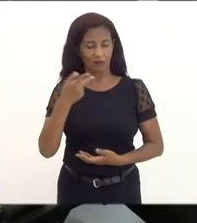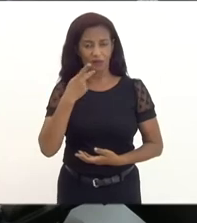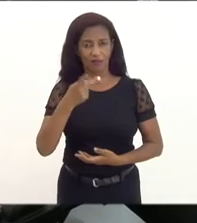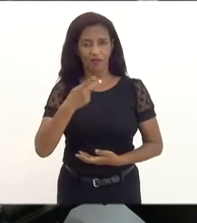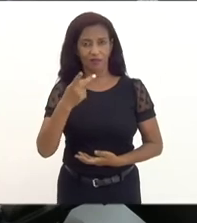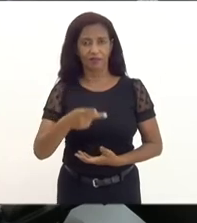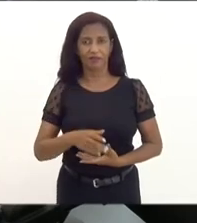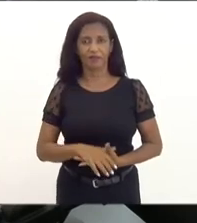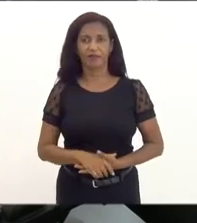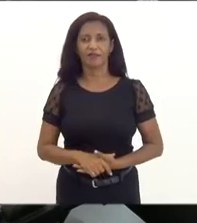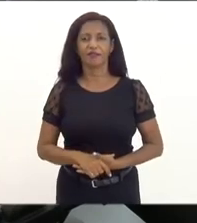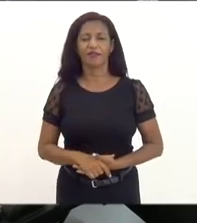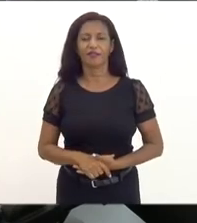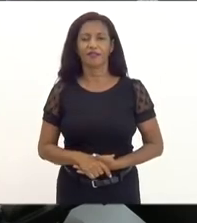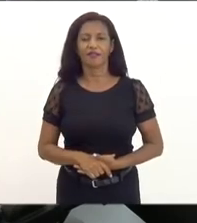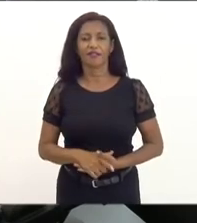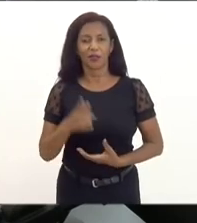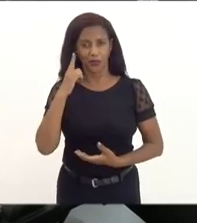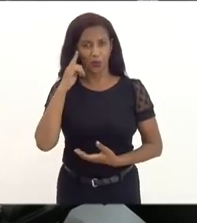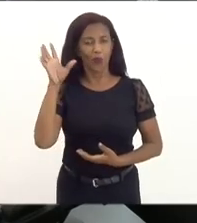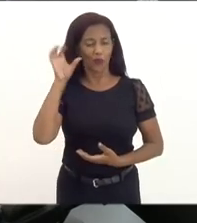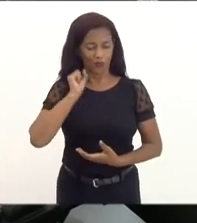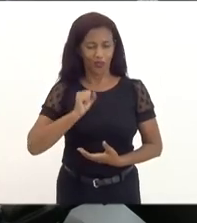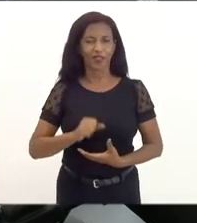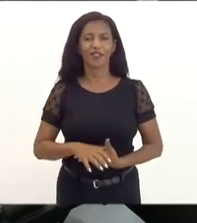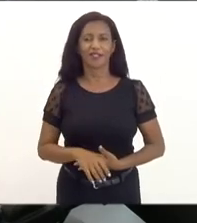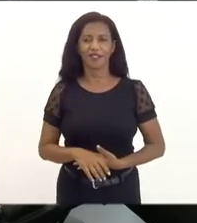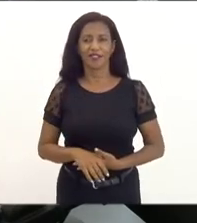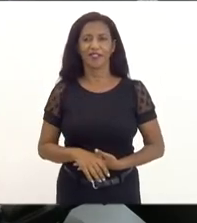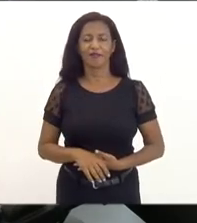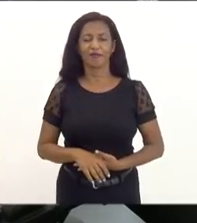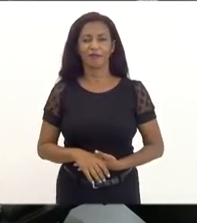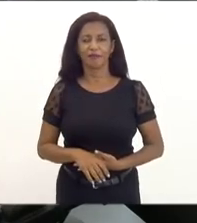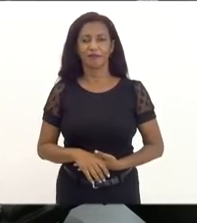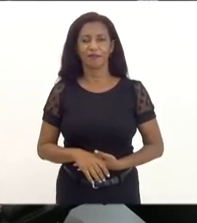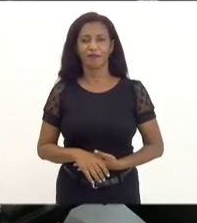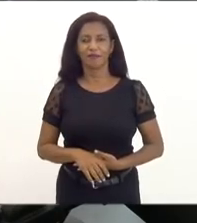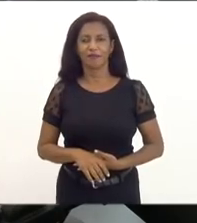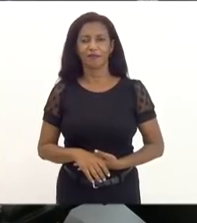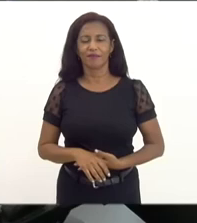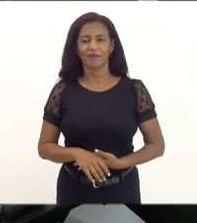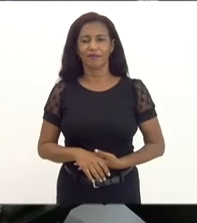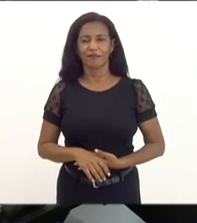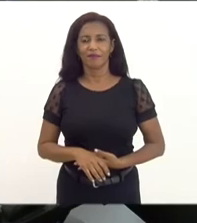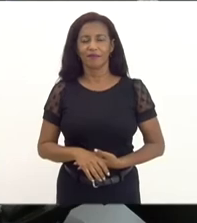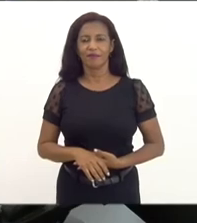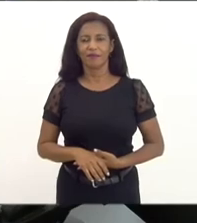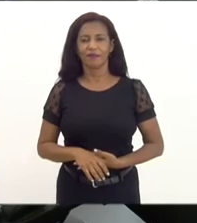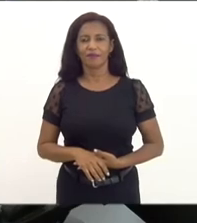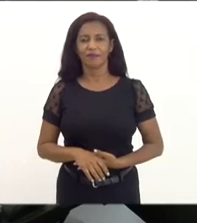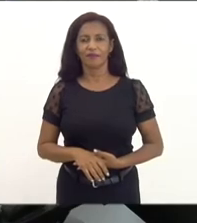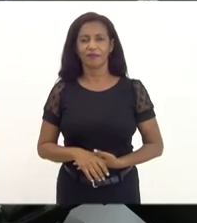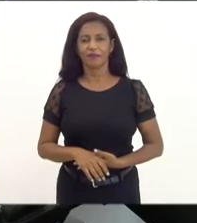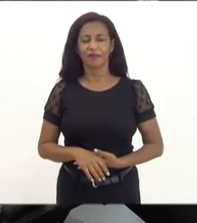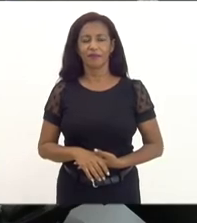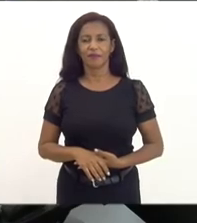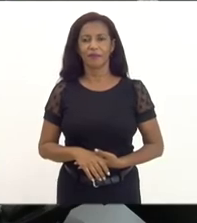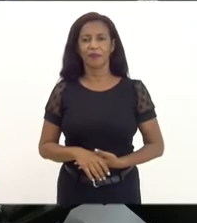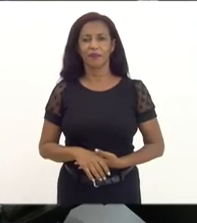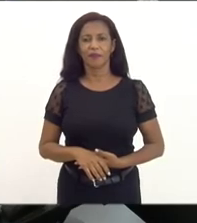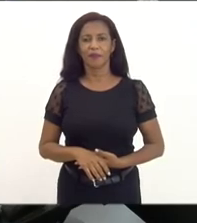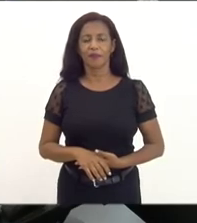ouvindo e ouvindo nós estamos só deu um problema no seu mal aqui é